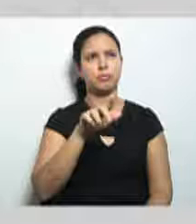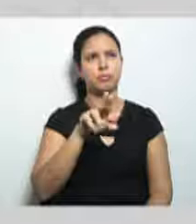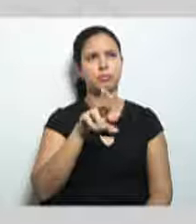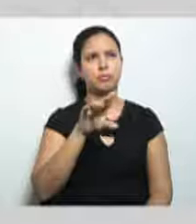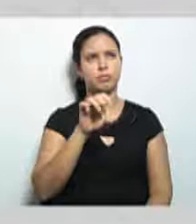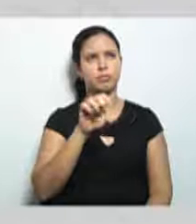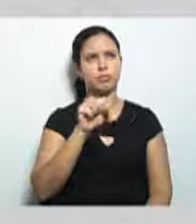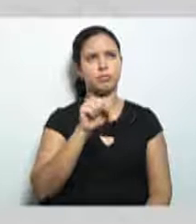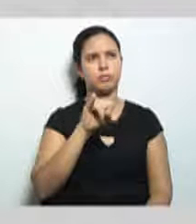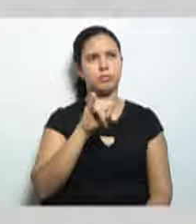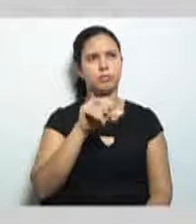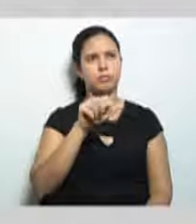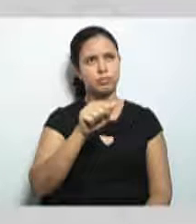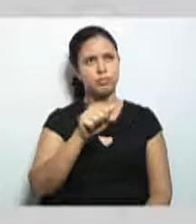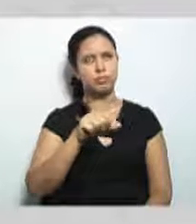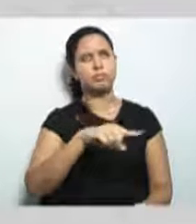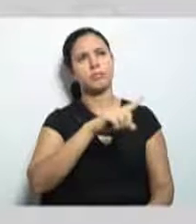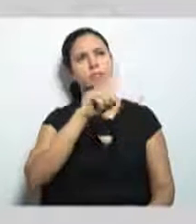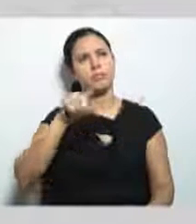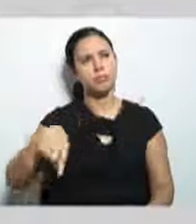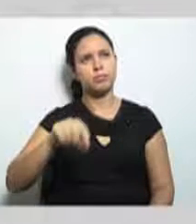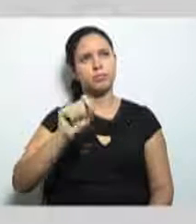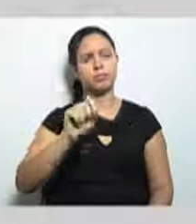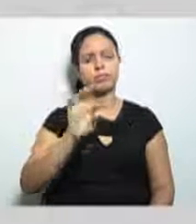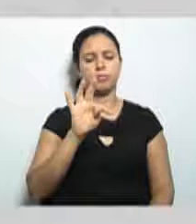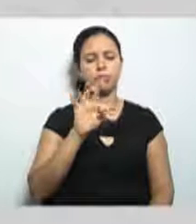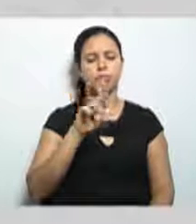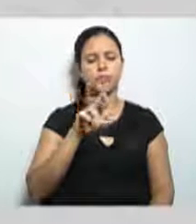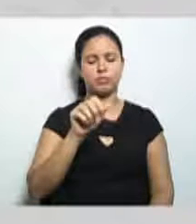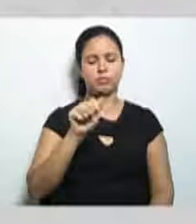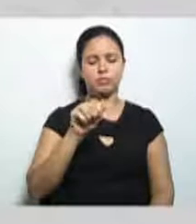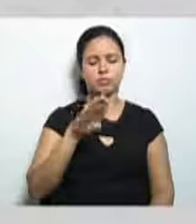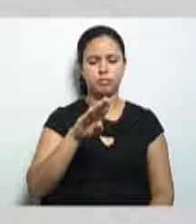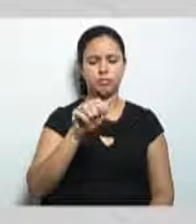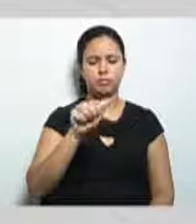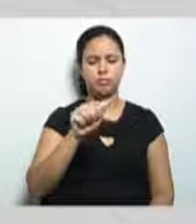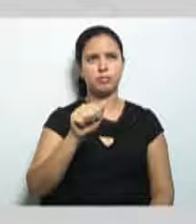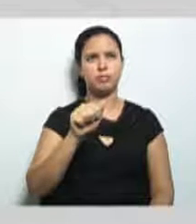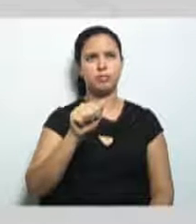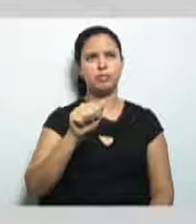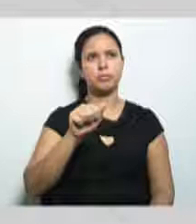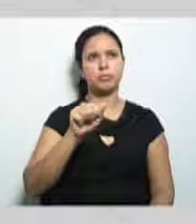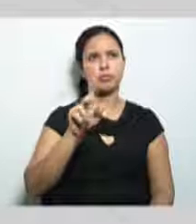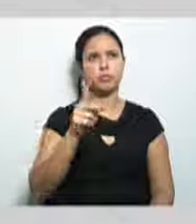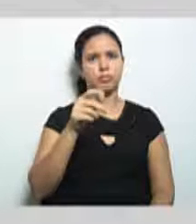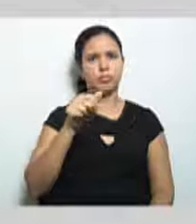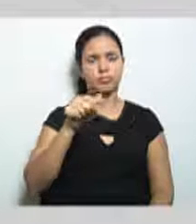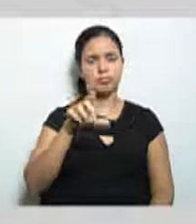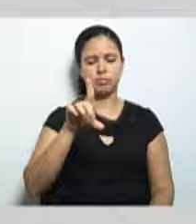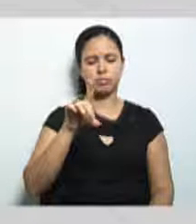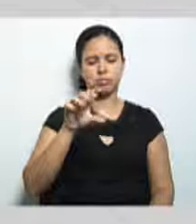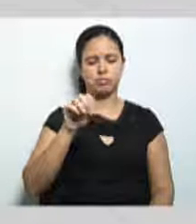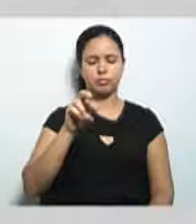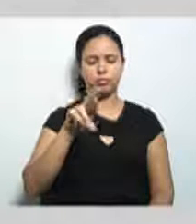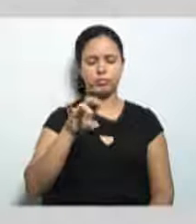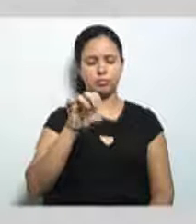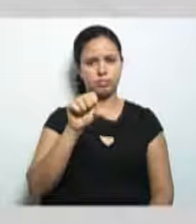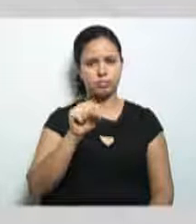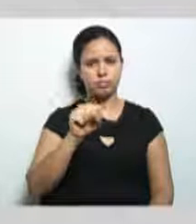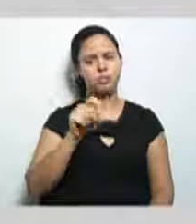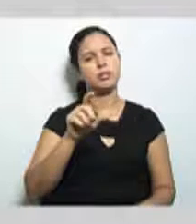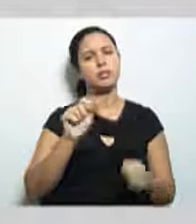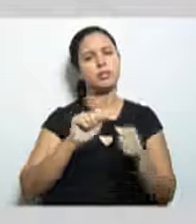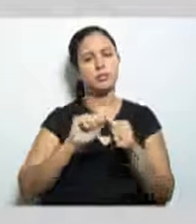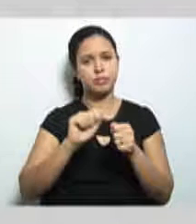Essa mão de obra, ela é remunerada e produz excedente e produz bens com valor de